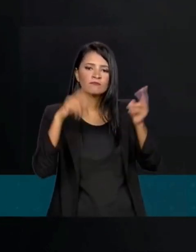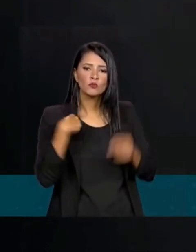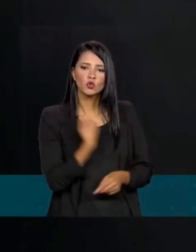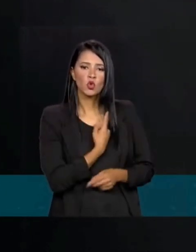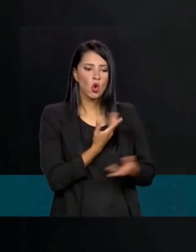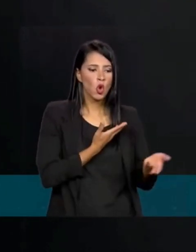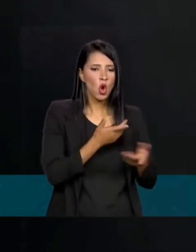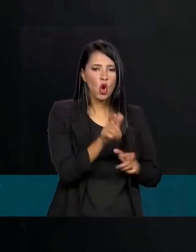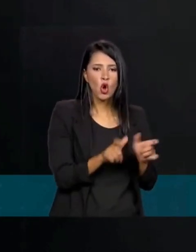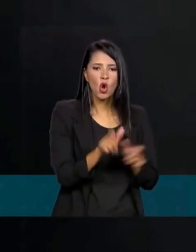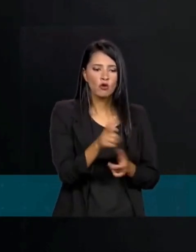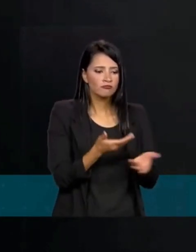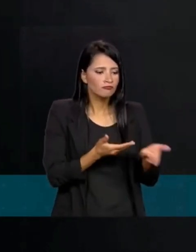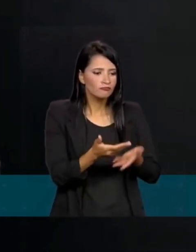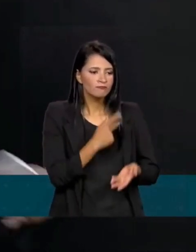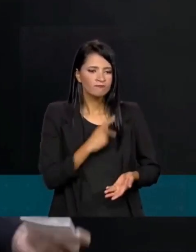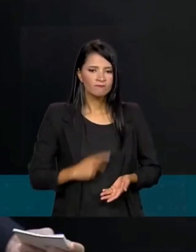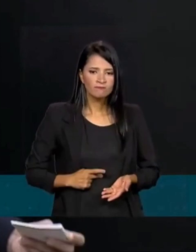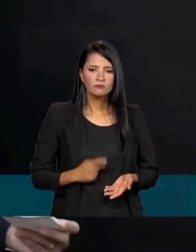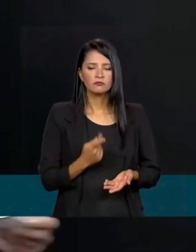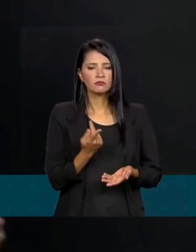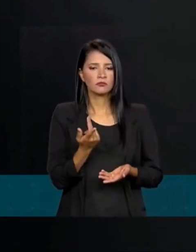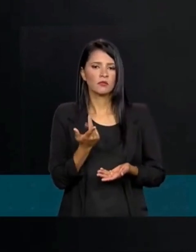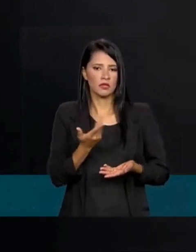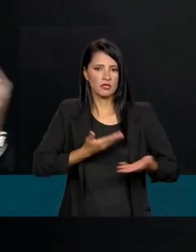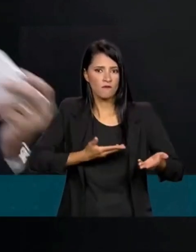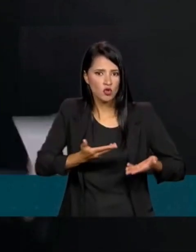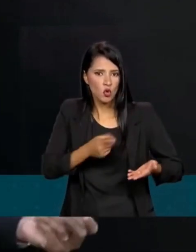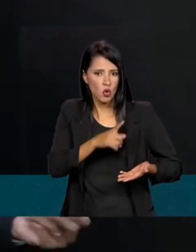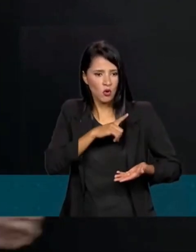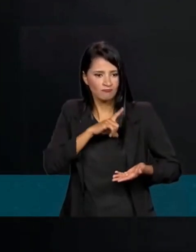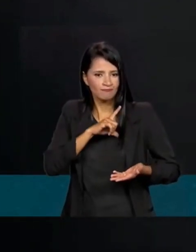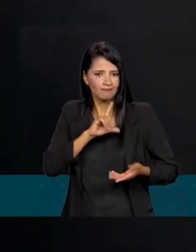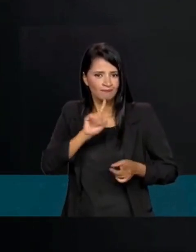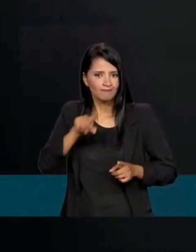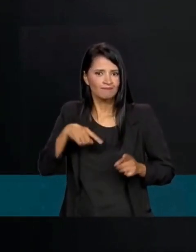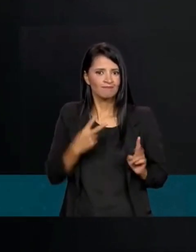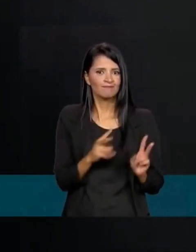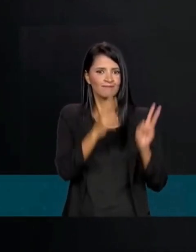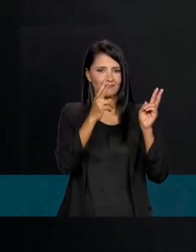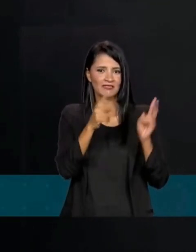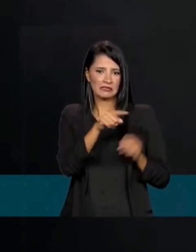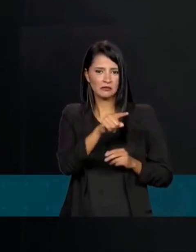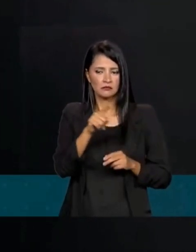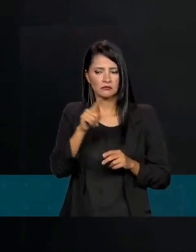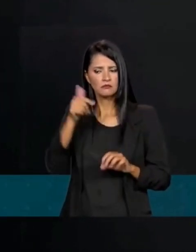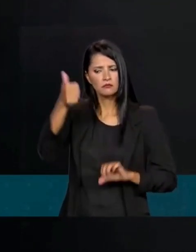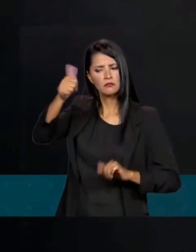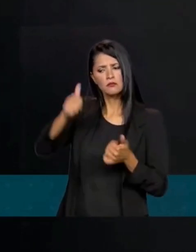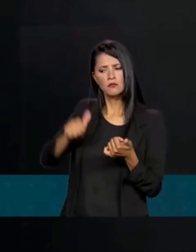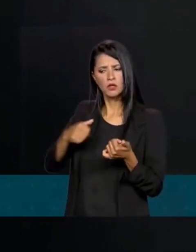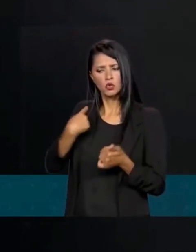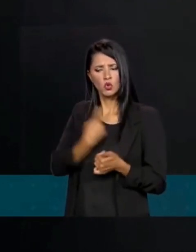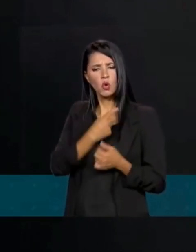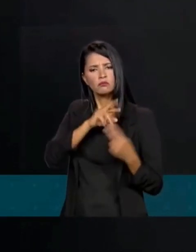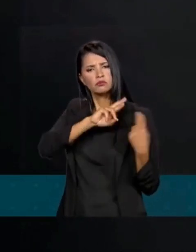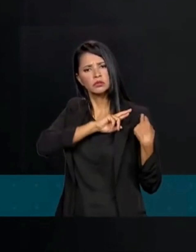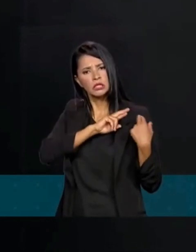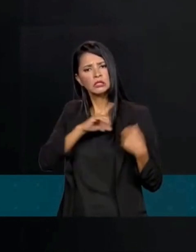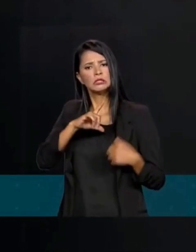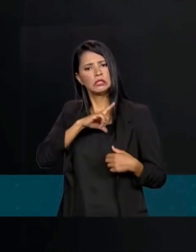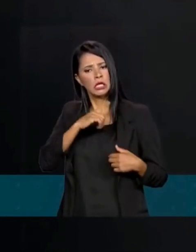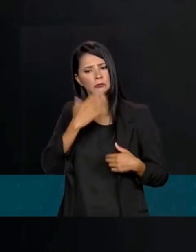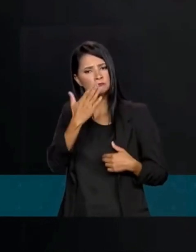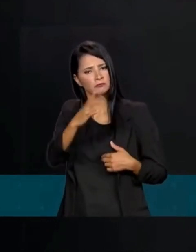sinceridade, com transparência, né? Avaliando todas as responsabilidades que nós temos diante do